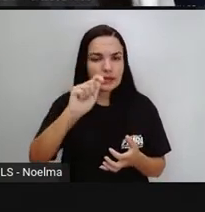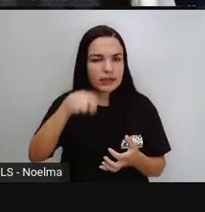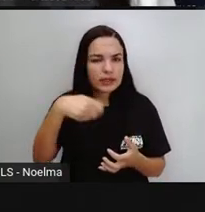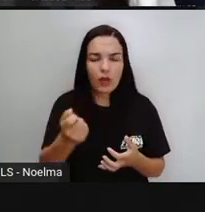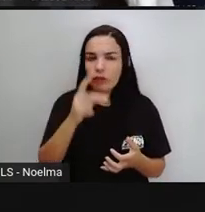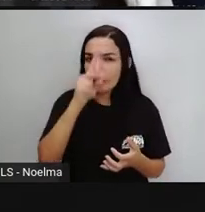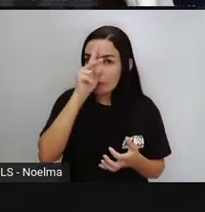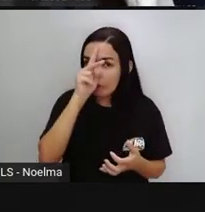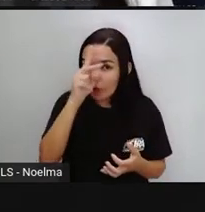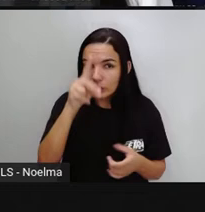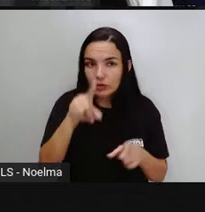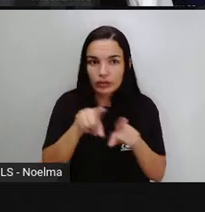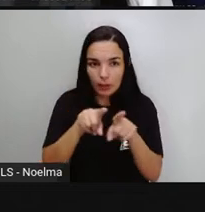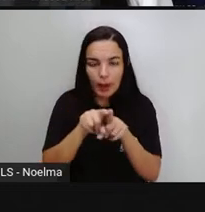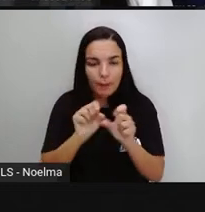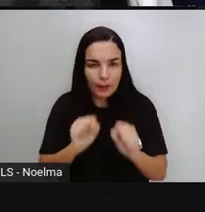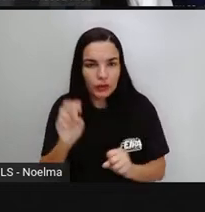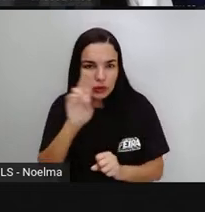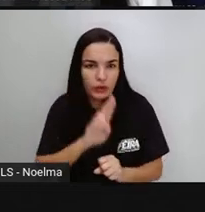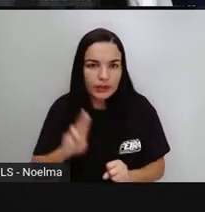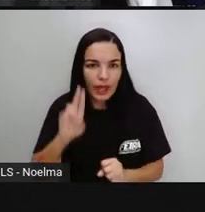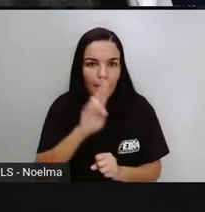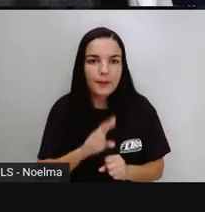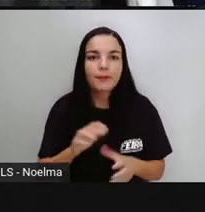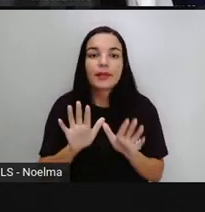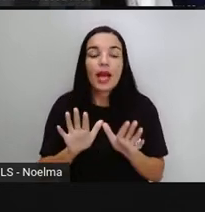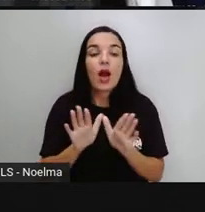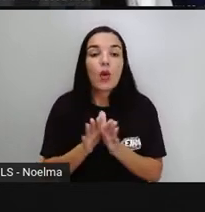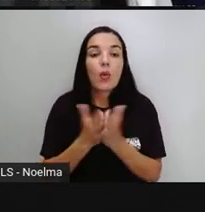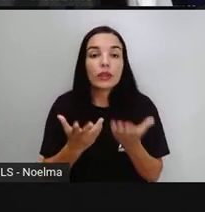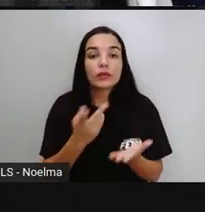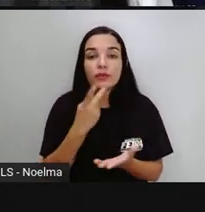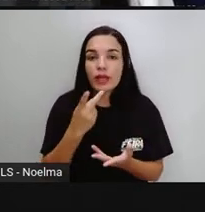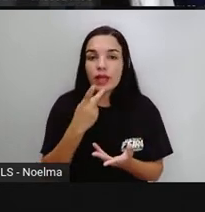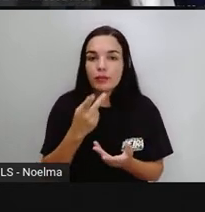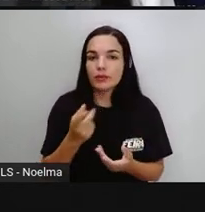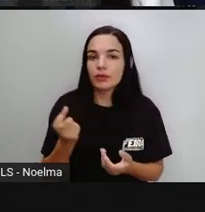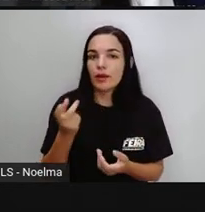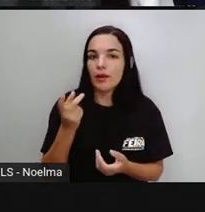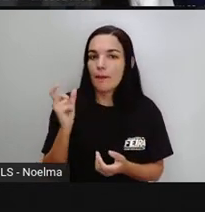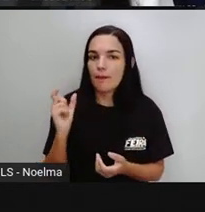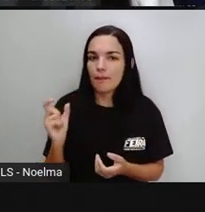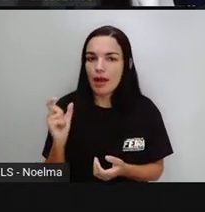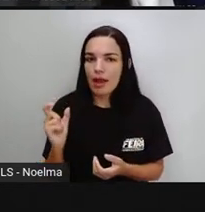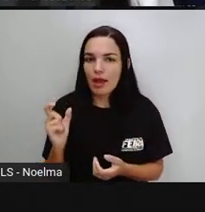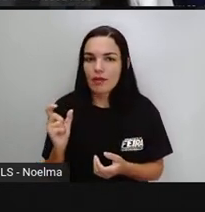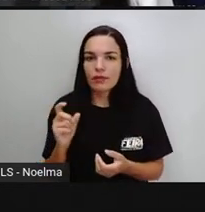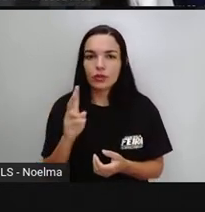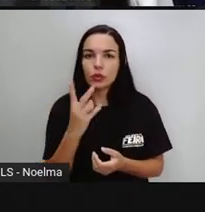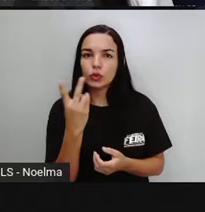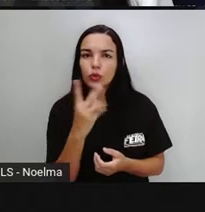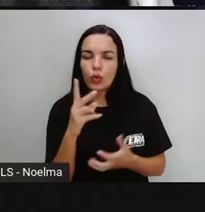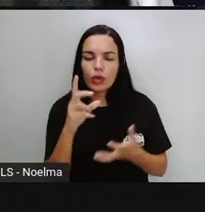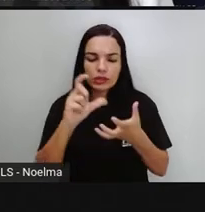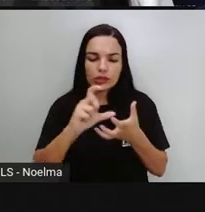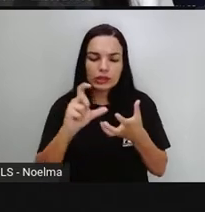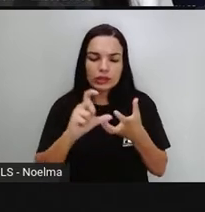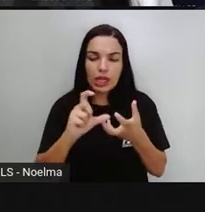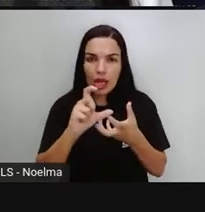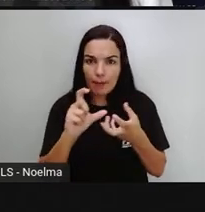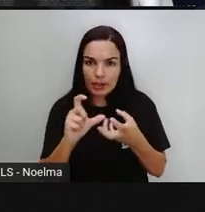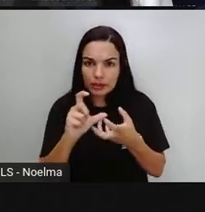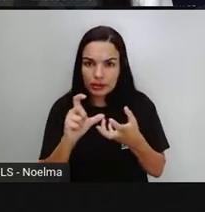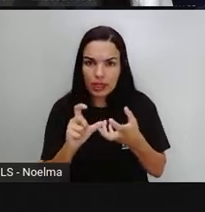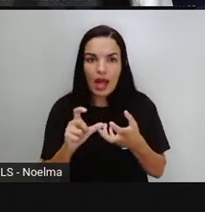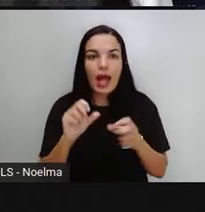ou mais sílabas, é possível perceber que há uma sílaba de maior intensidade sonora do que as demais. É